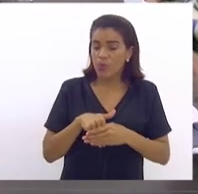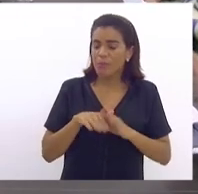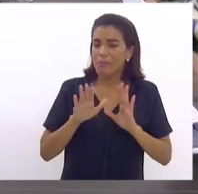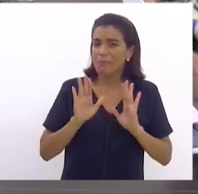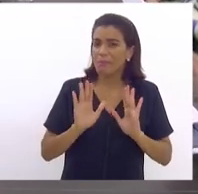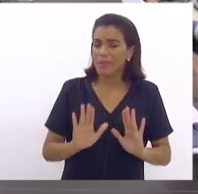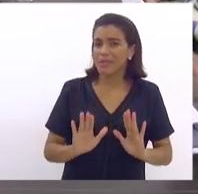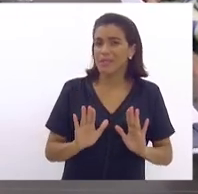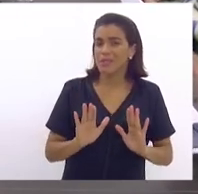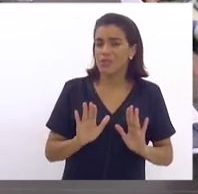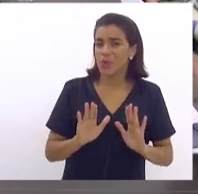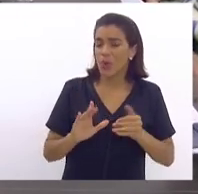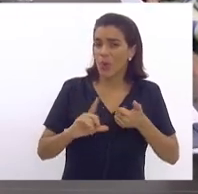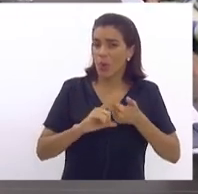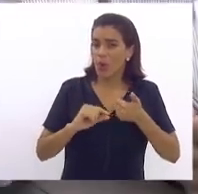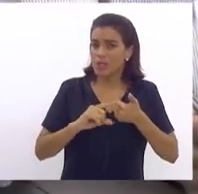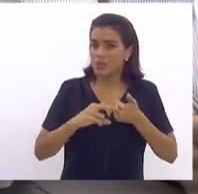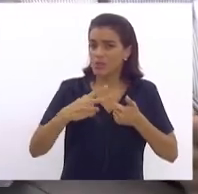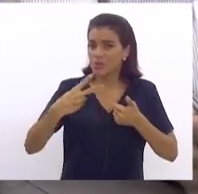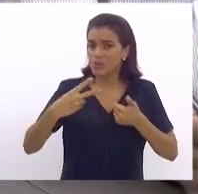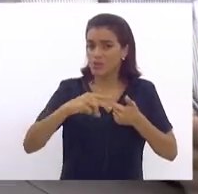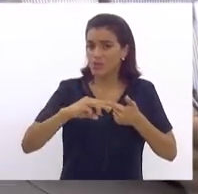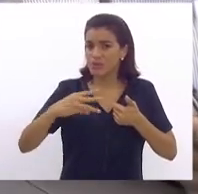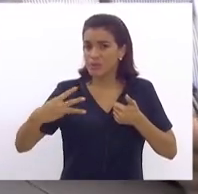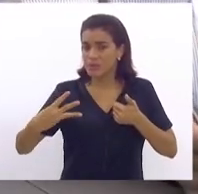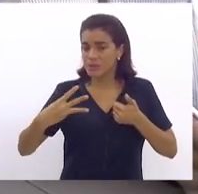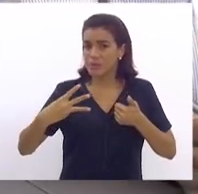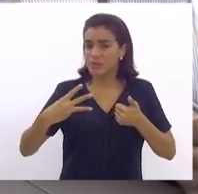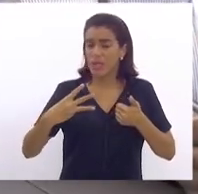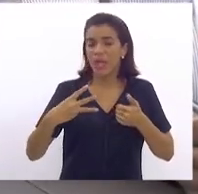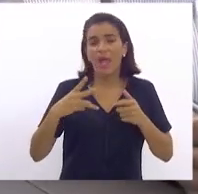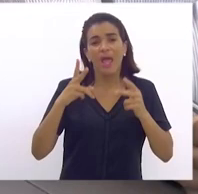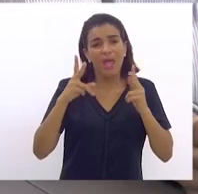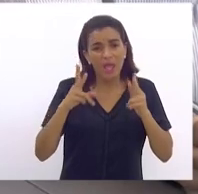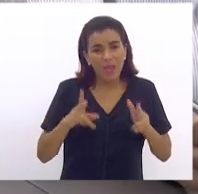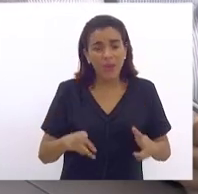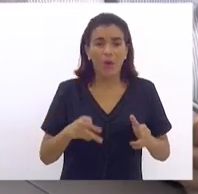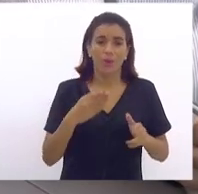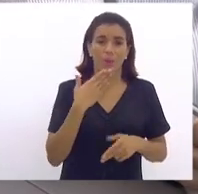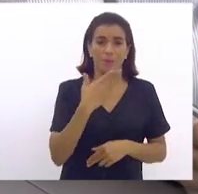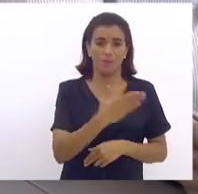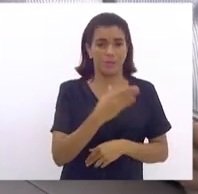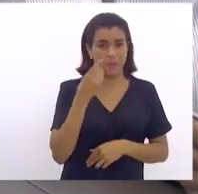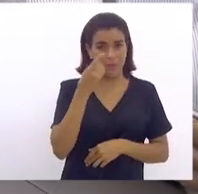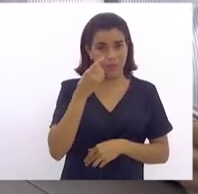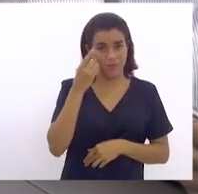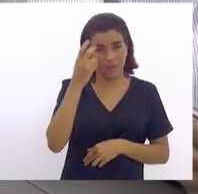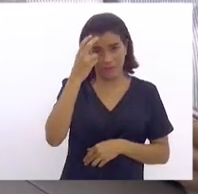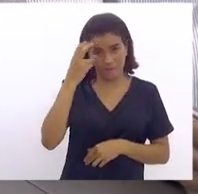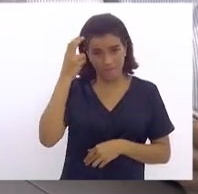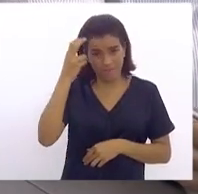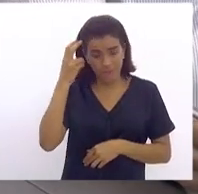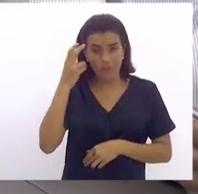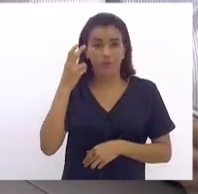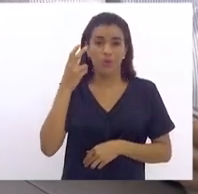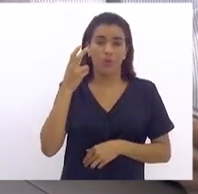estou vendo que o artigo 2º e 3º dele é exatamente aquele que eu já pedi para a deputada Verônica suprimir no anterior. Veja bem,